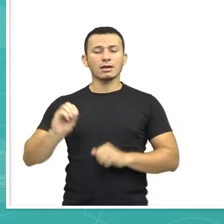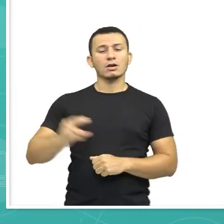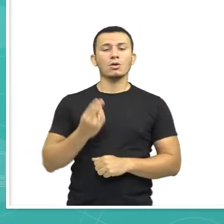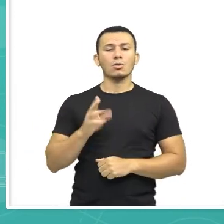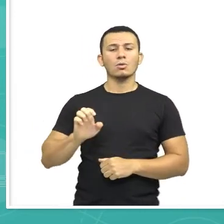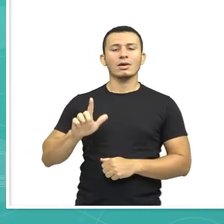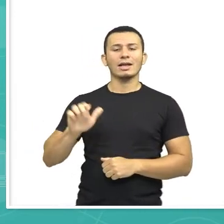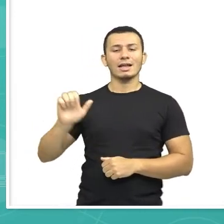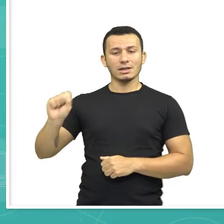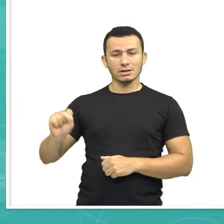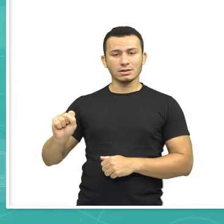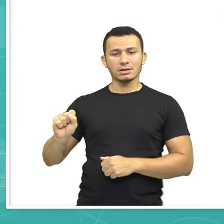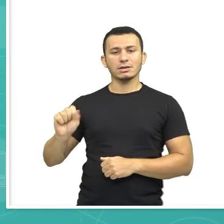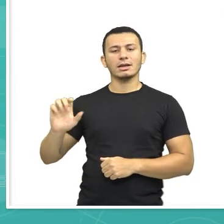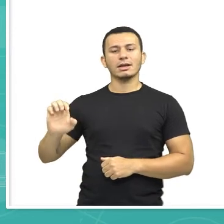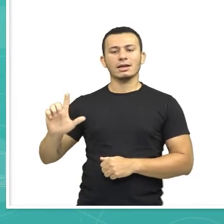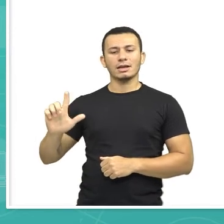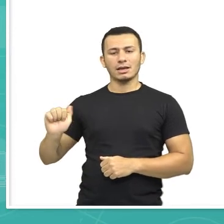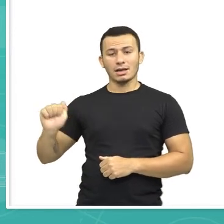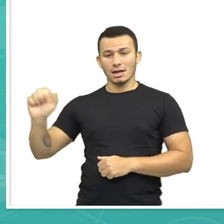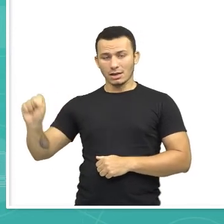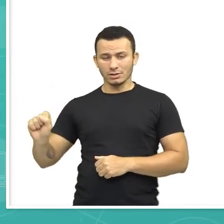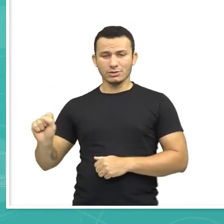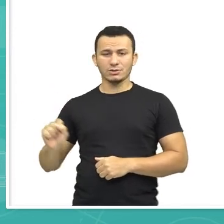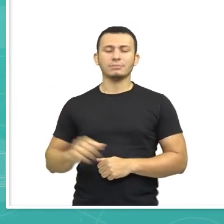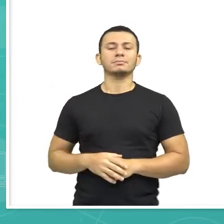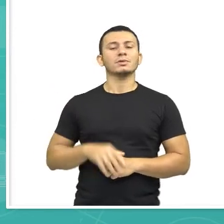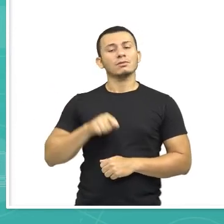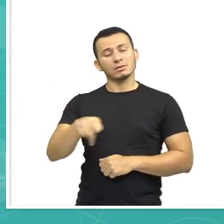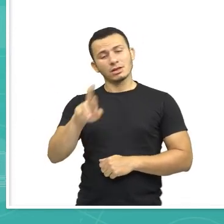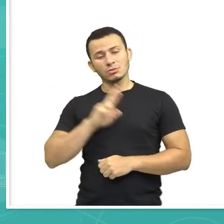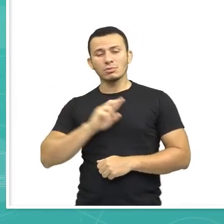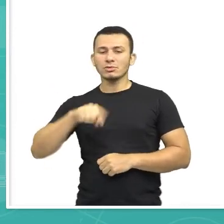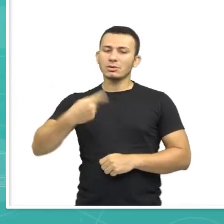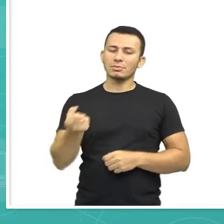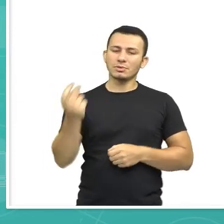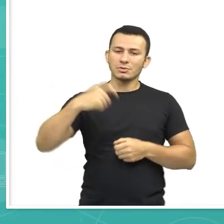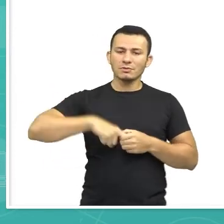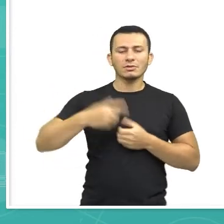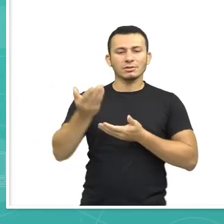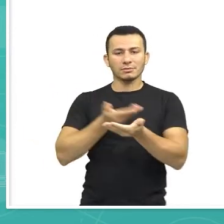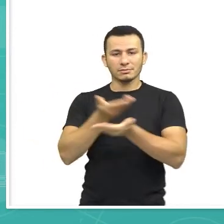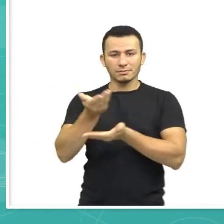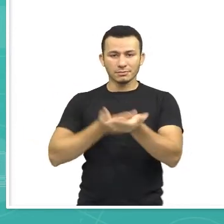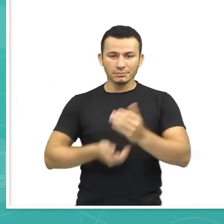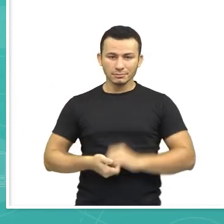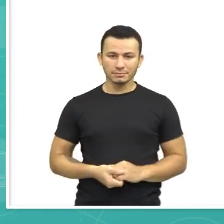3 opções. Você responde. Daqui a pouquinho nós voltamos com a resposta.